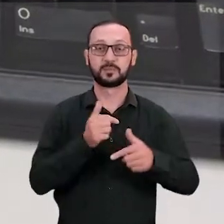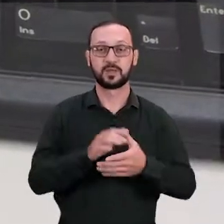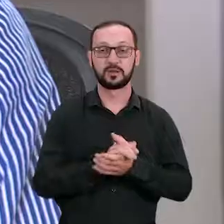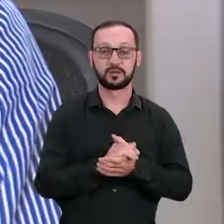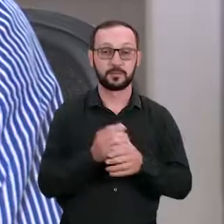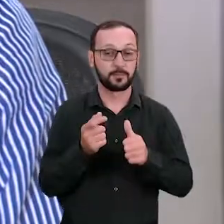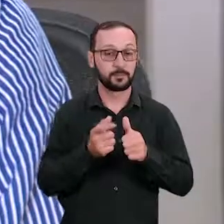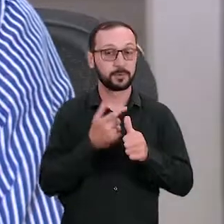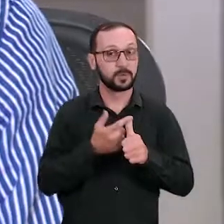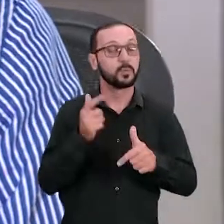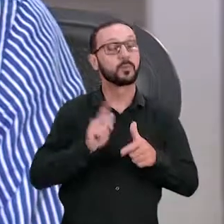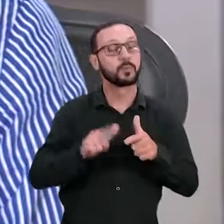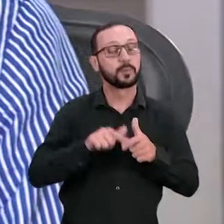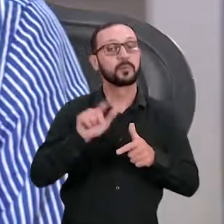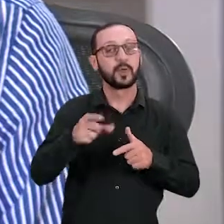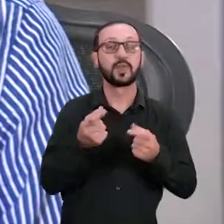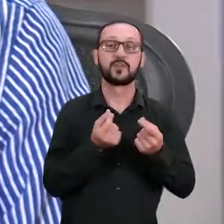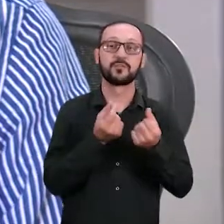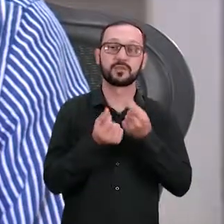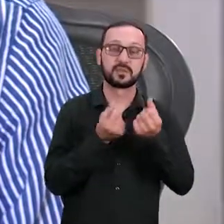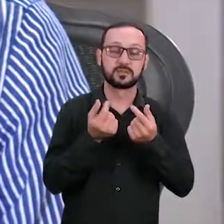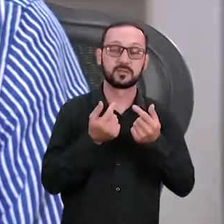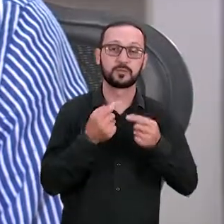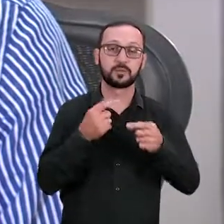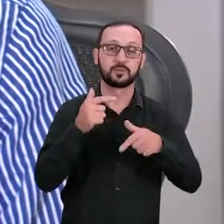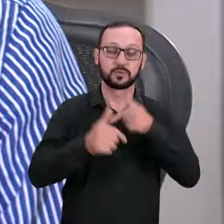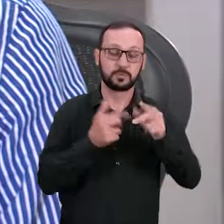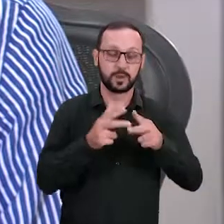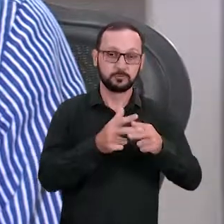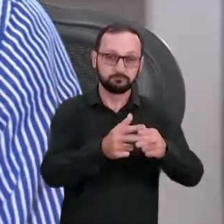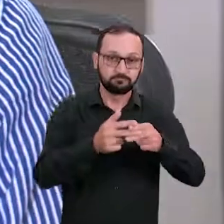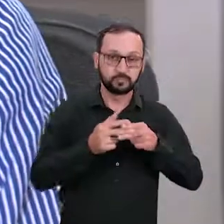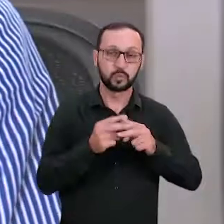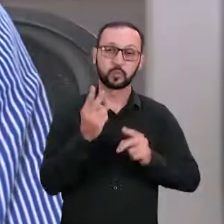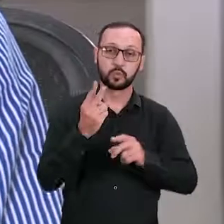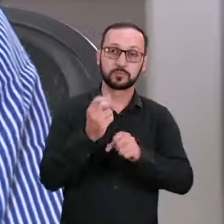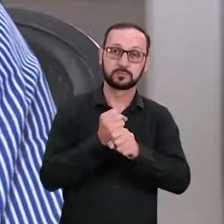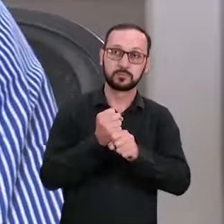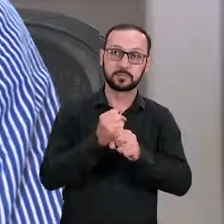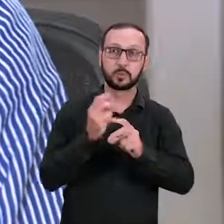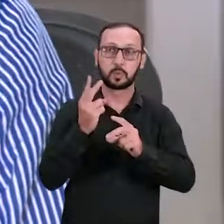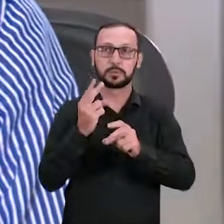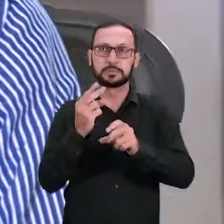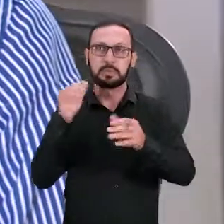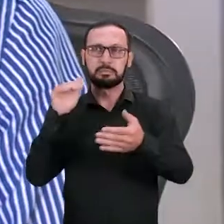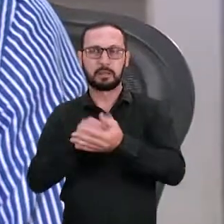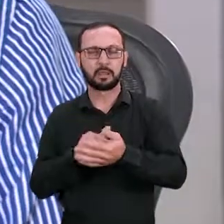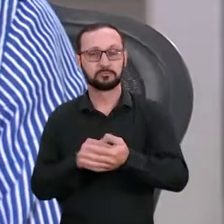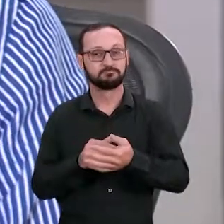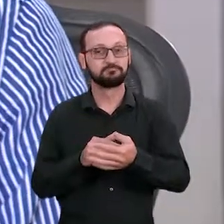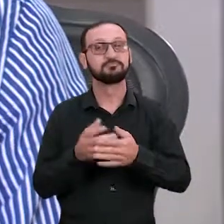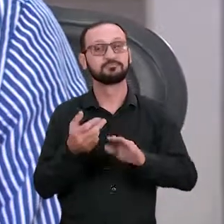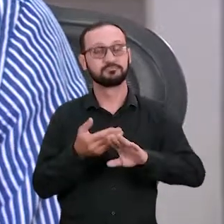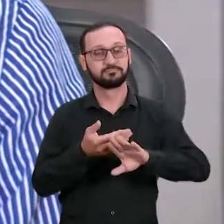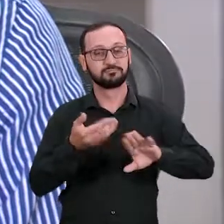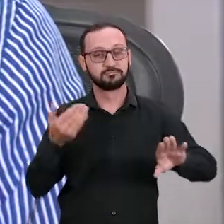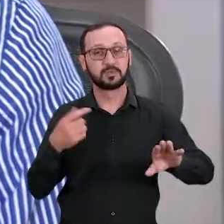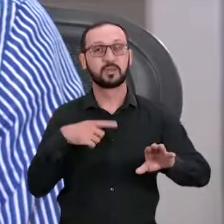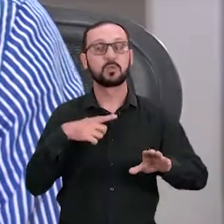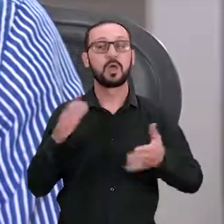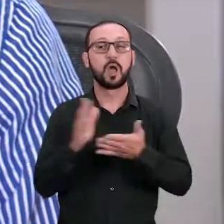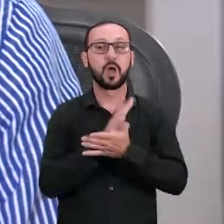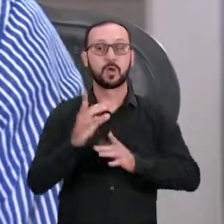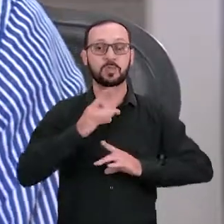consequências, primeiro, são financeiras. A pessoa fica afastada 2 meses, 6 meses, 1 ano, até 2 anos, porque tem